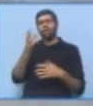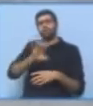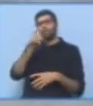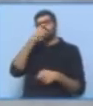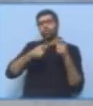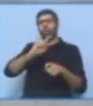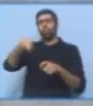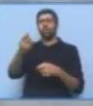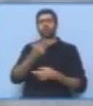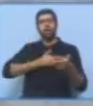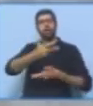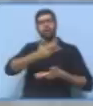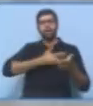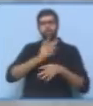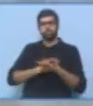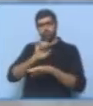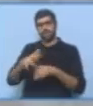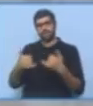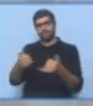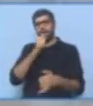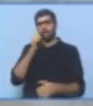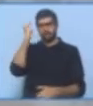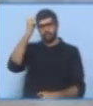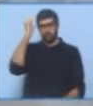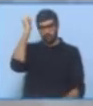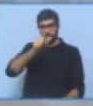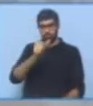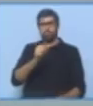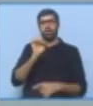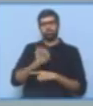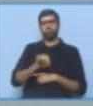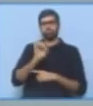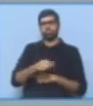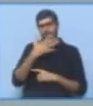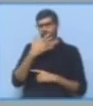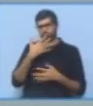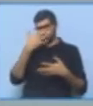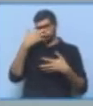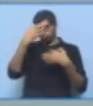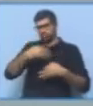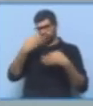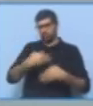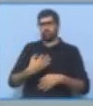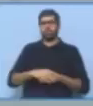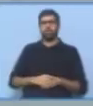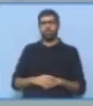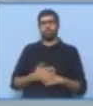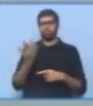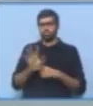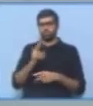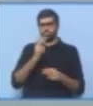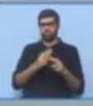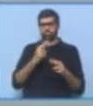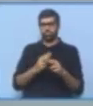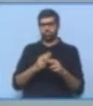outros após esse acontecimento em Roma, após o seu batismo? Sim, completamente. Inclusive em